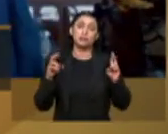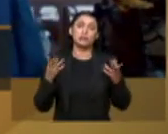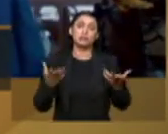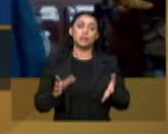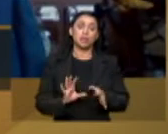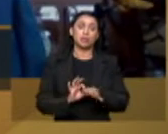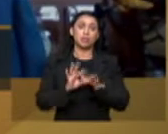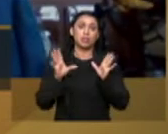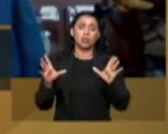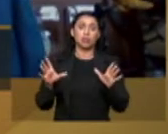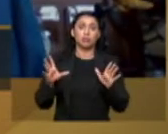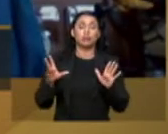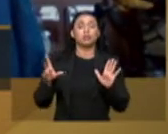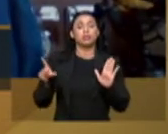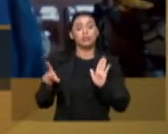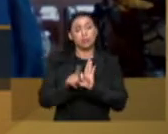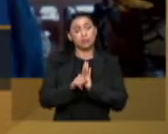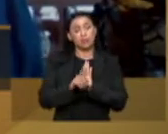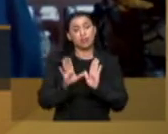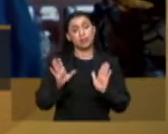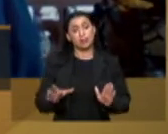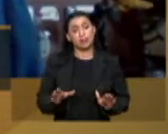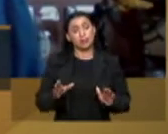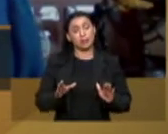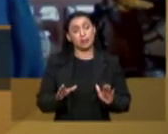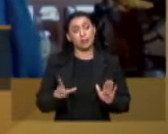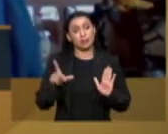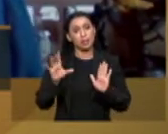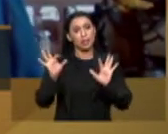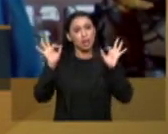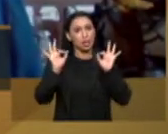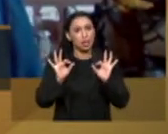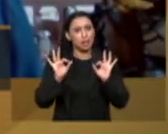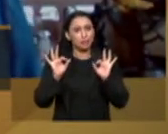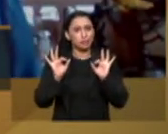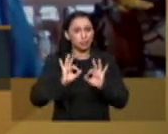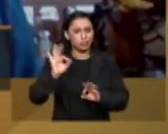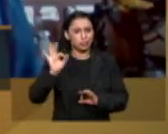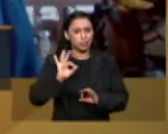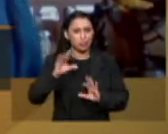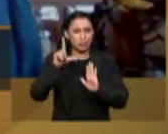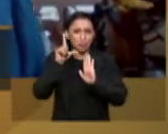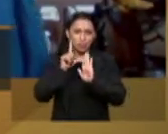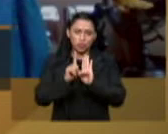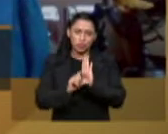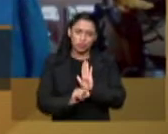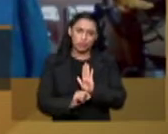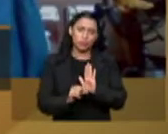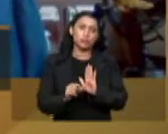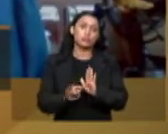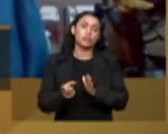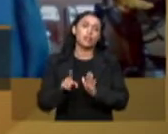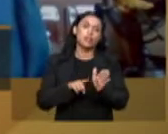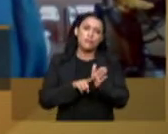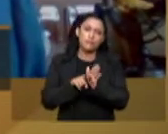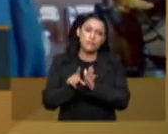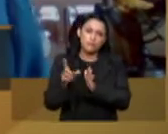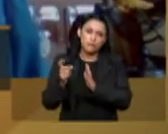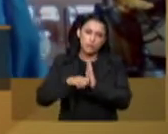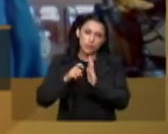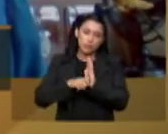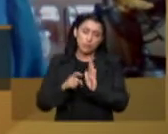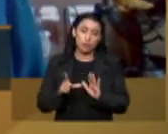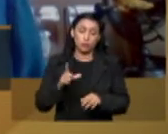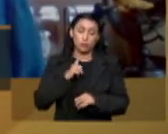de patamares legais, a majoração e redução de carga fiscal. Agora, qual a razão de termos dispositivo